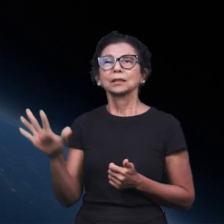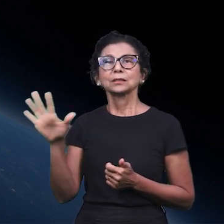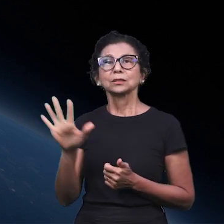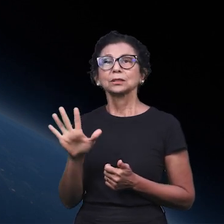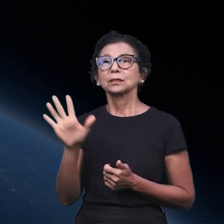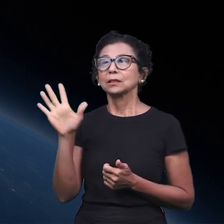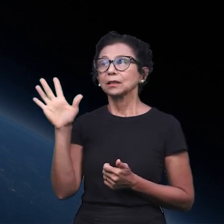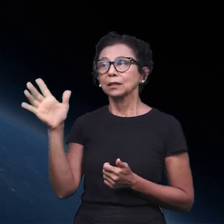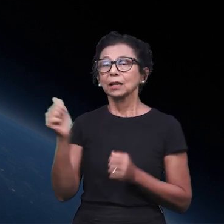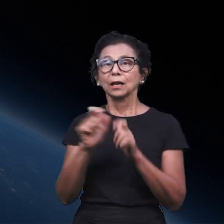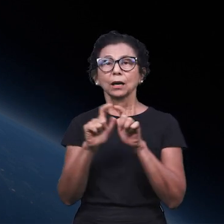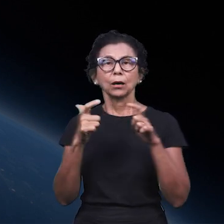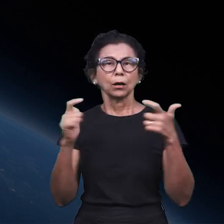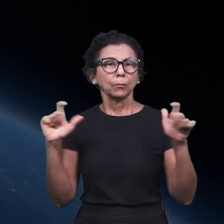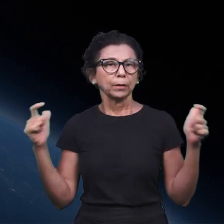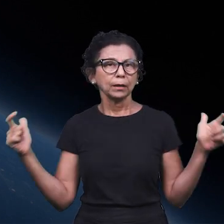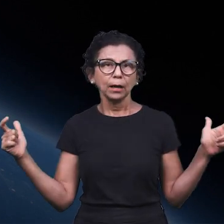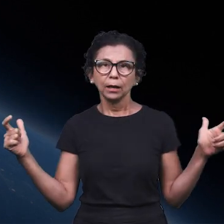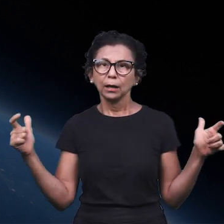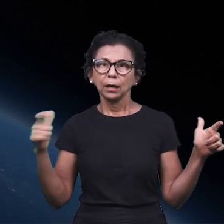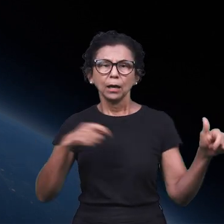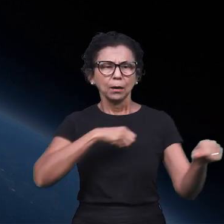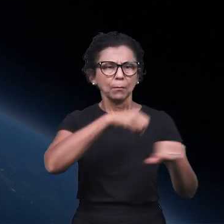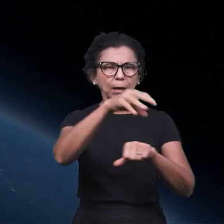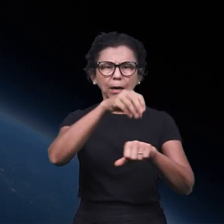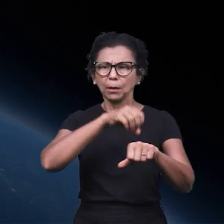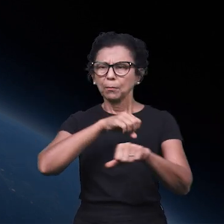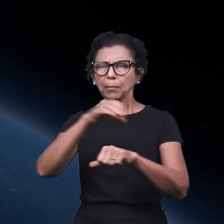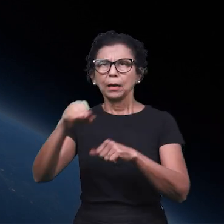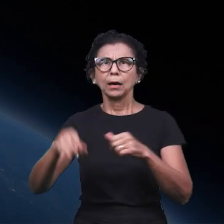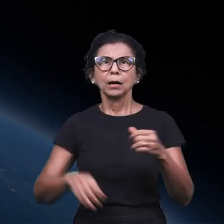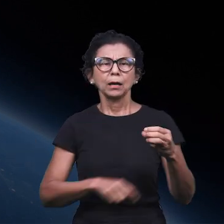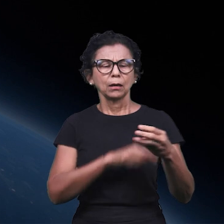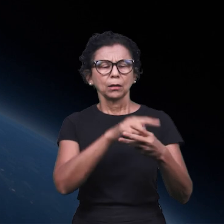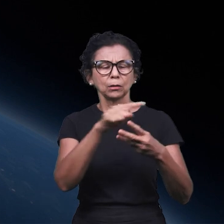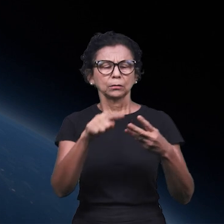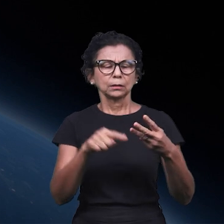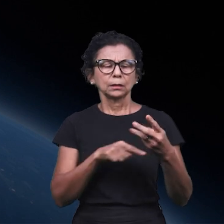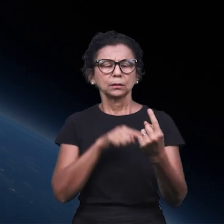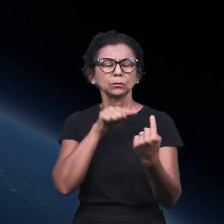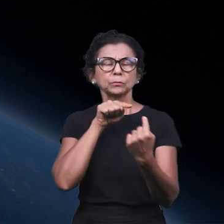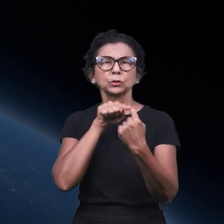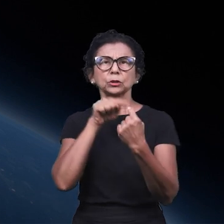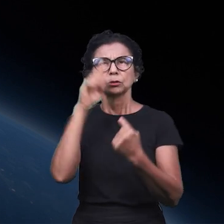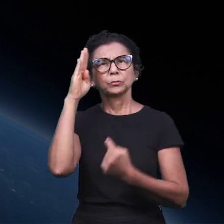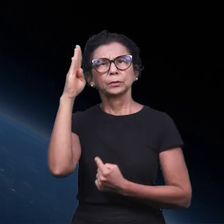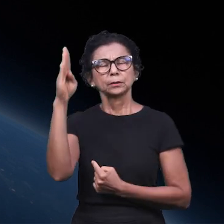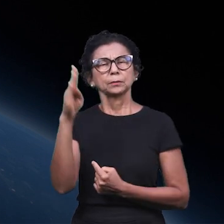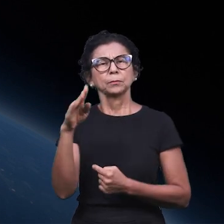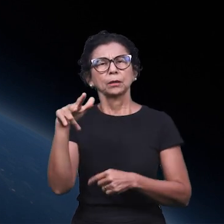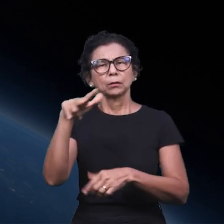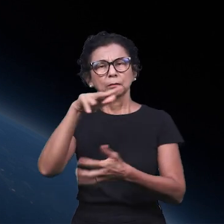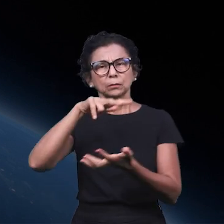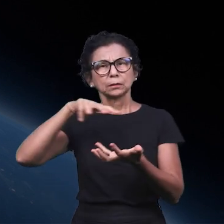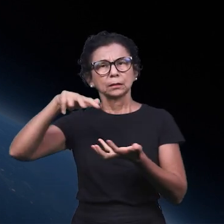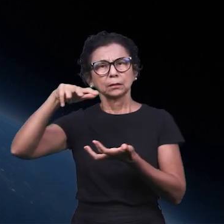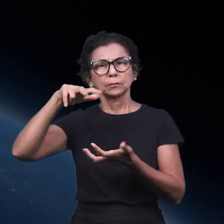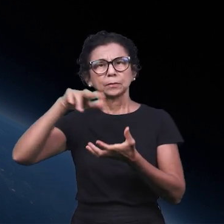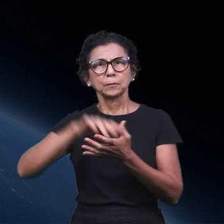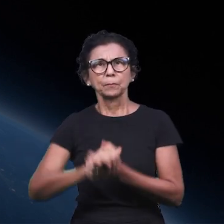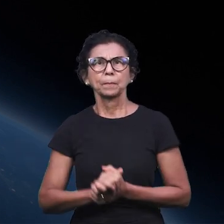criatura. Esse é o propósito, né? É o propósito da obra do Senhor, e o satélite, como tecnologia, nos